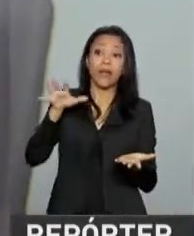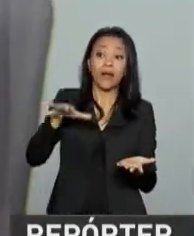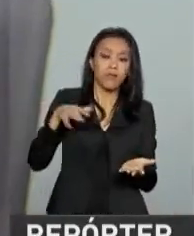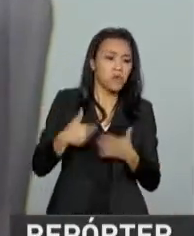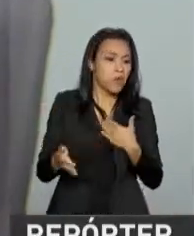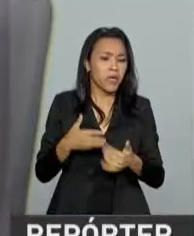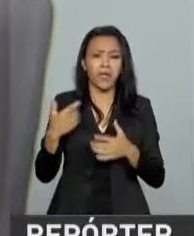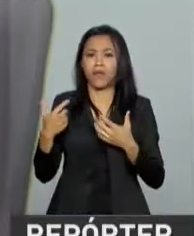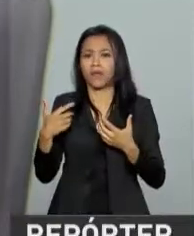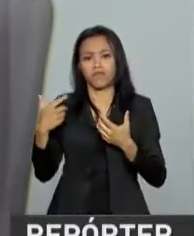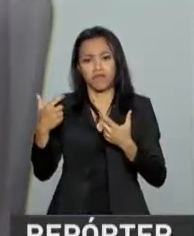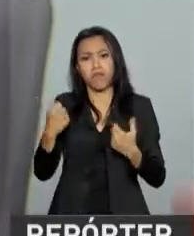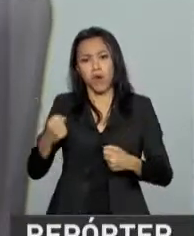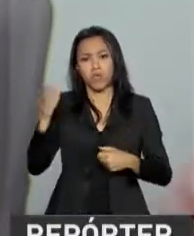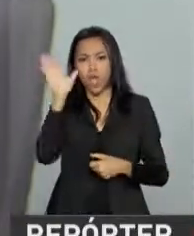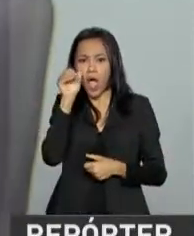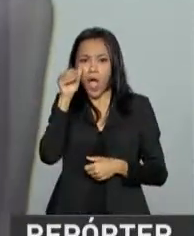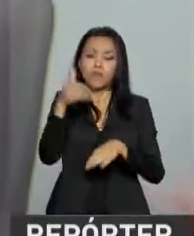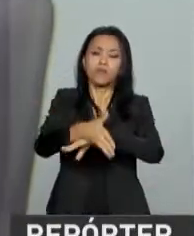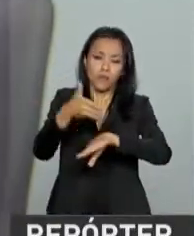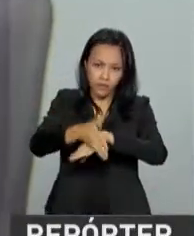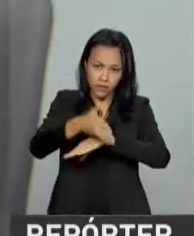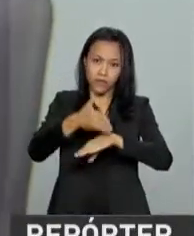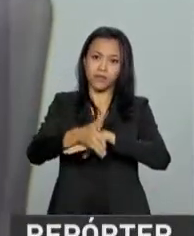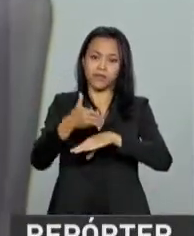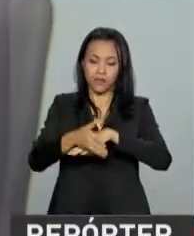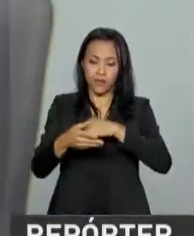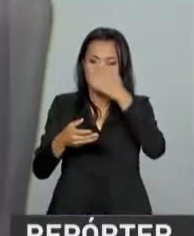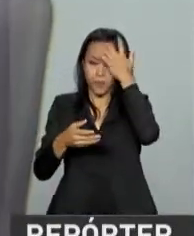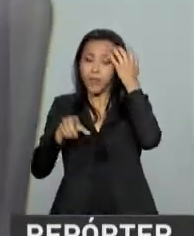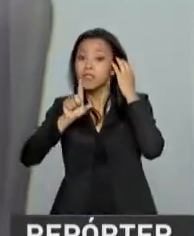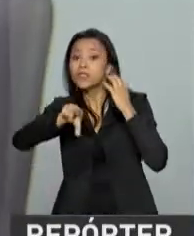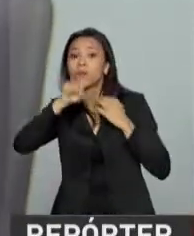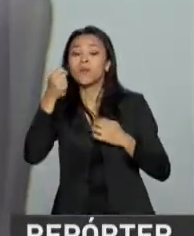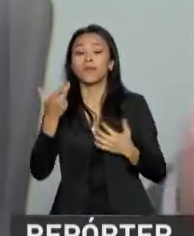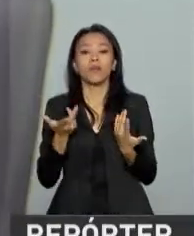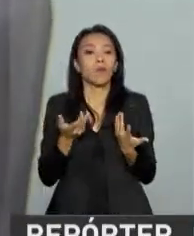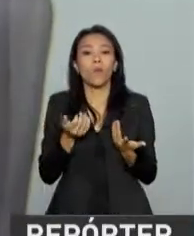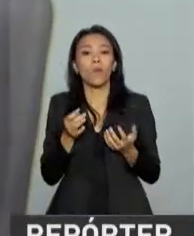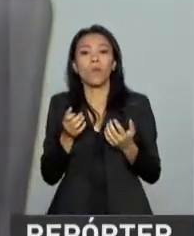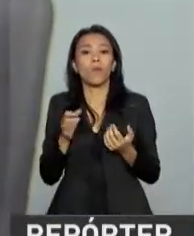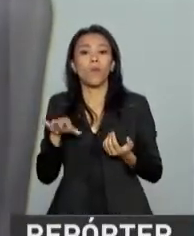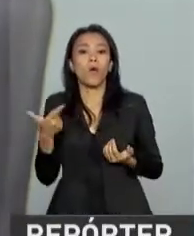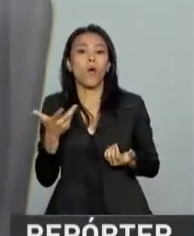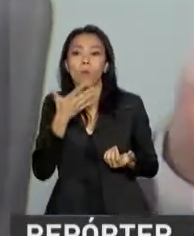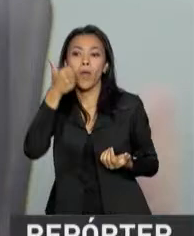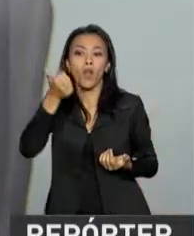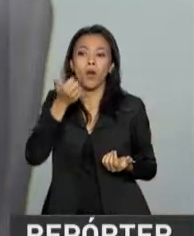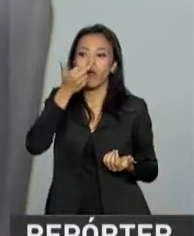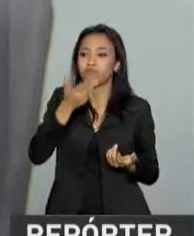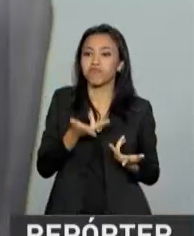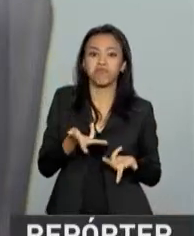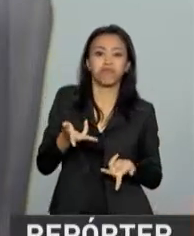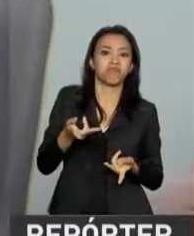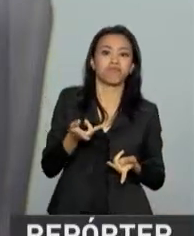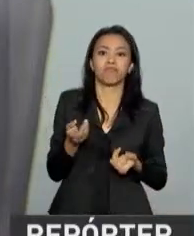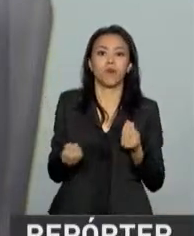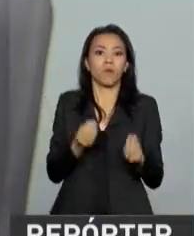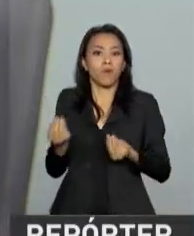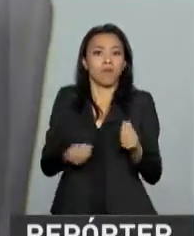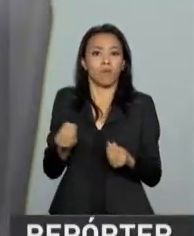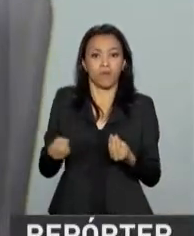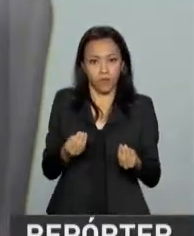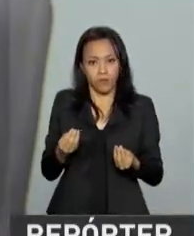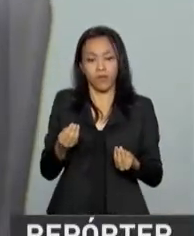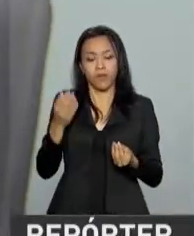qualquer lugar do brasil que poderão acessar e olhar e escolher qual o projeto melhor o que vocês podem defender politicamente